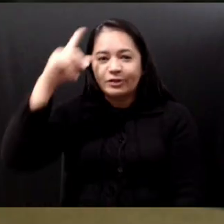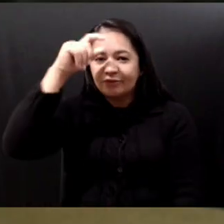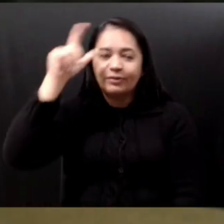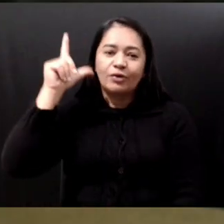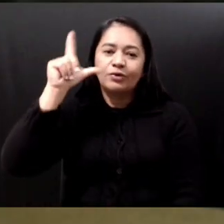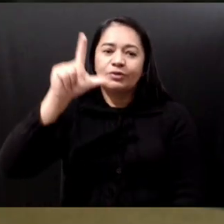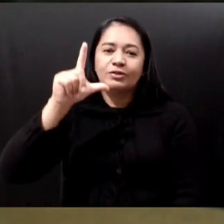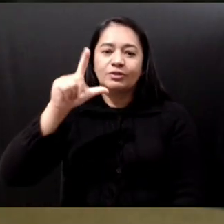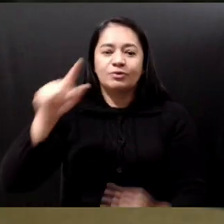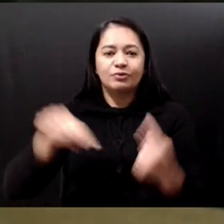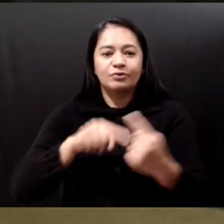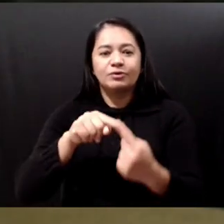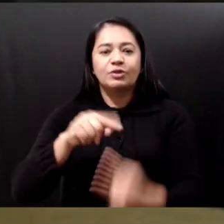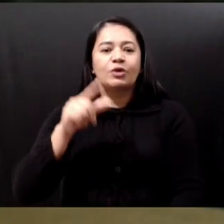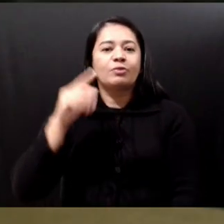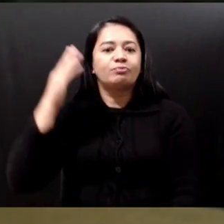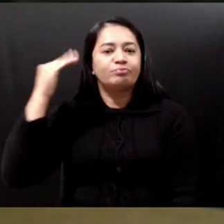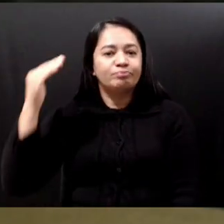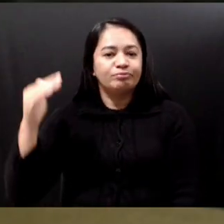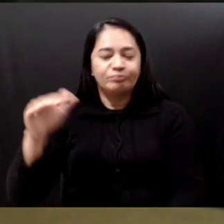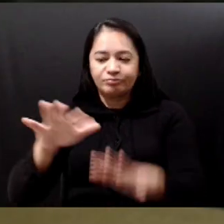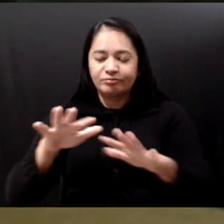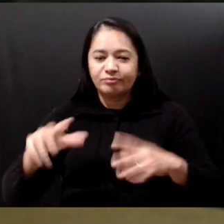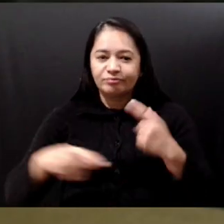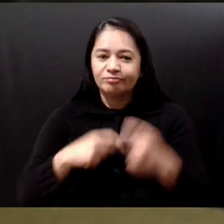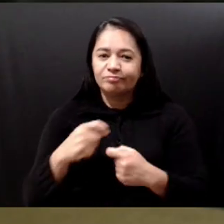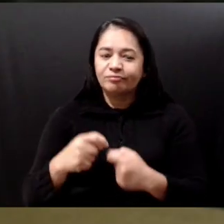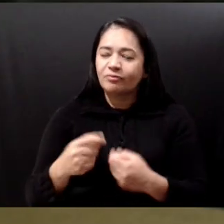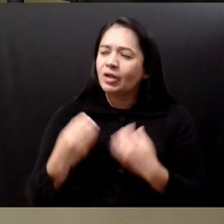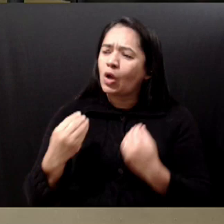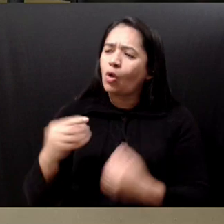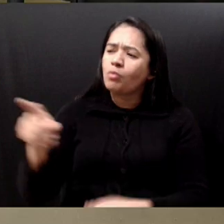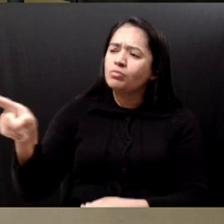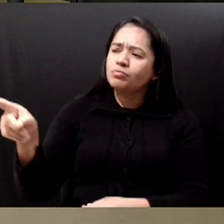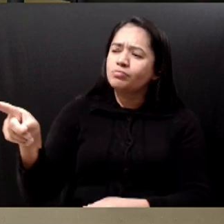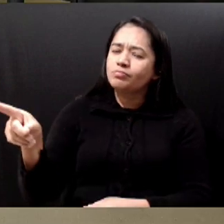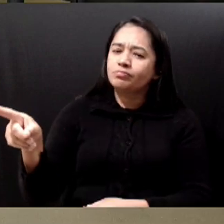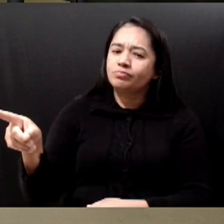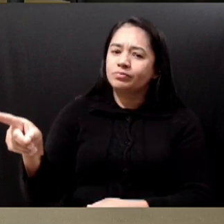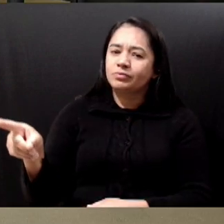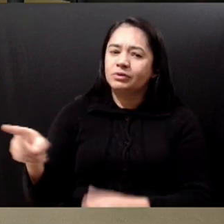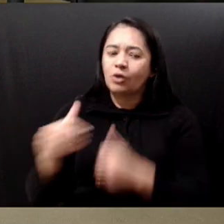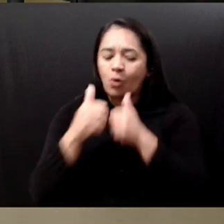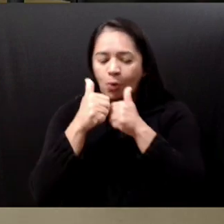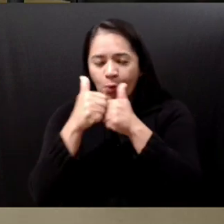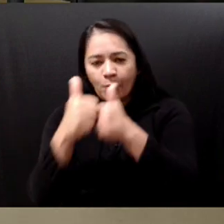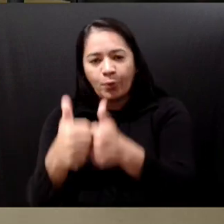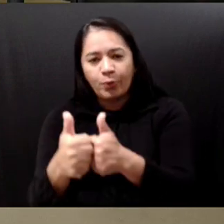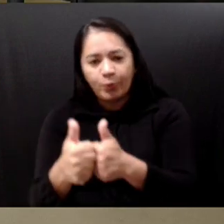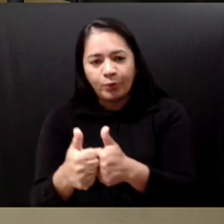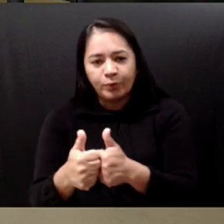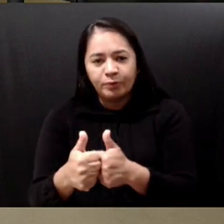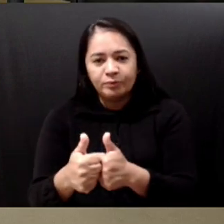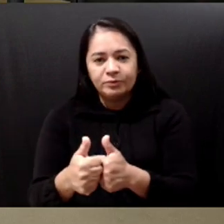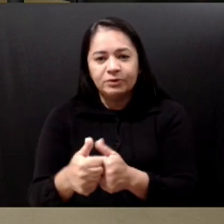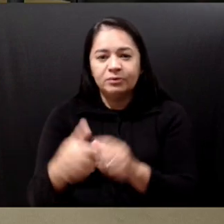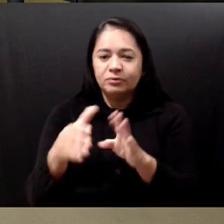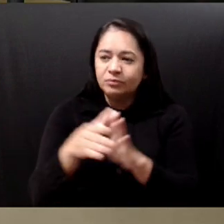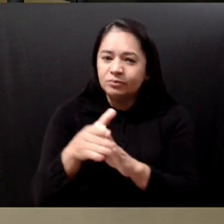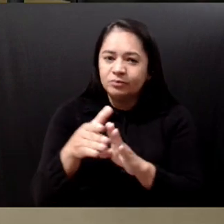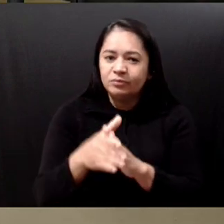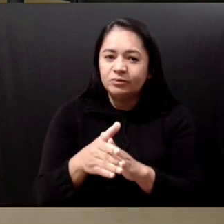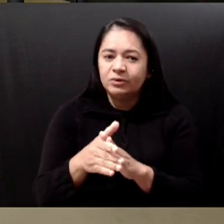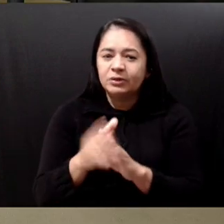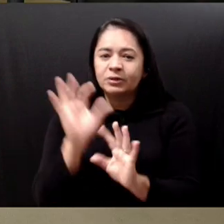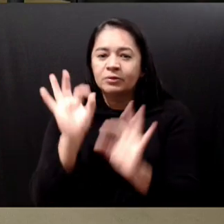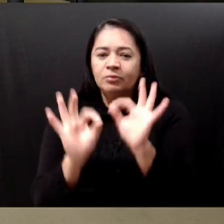de negócios. Verusca, você, como que o acompanhamento e a orientação personalizada podem